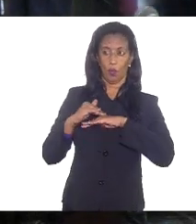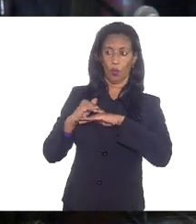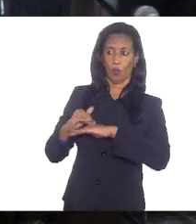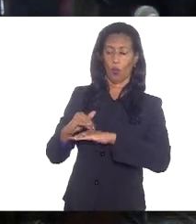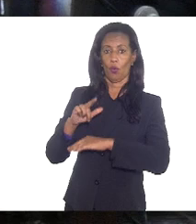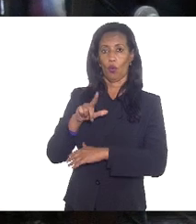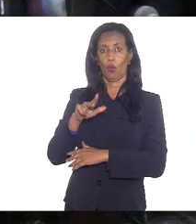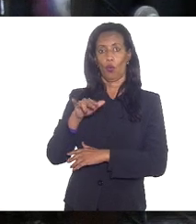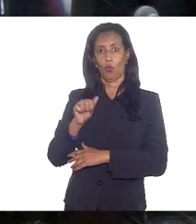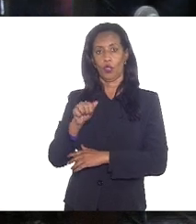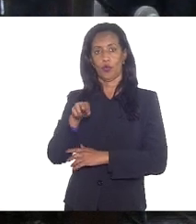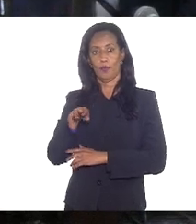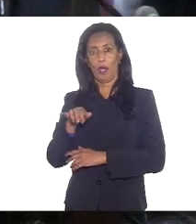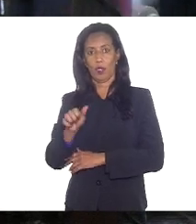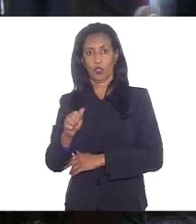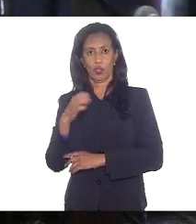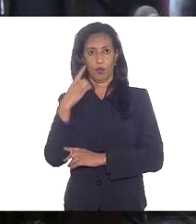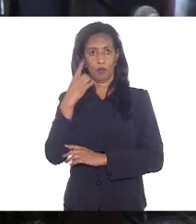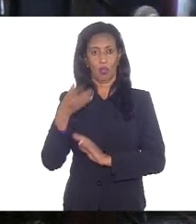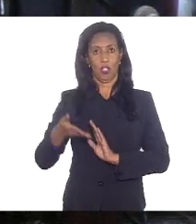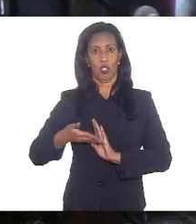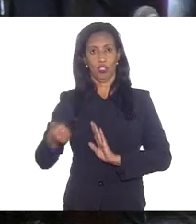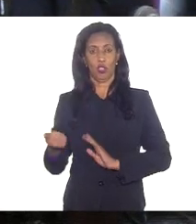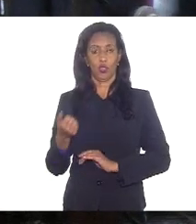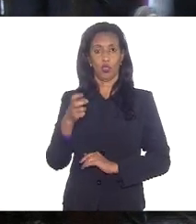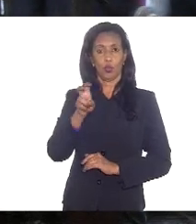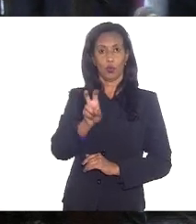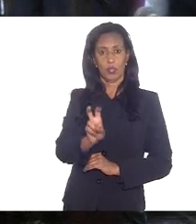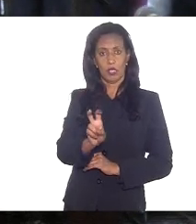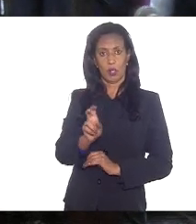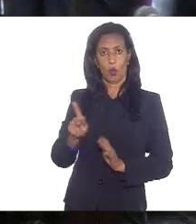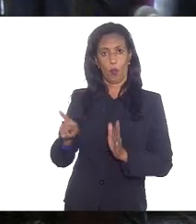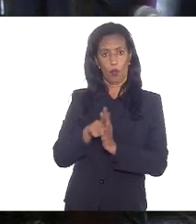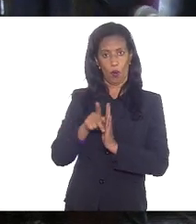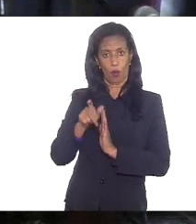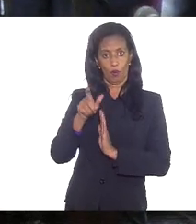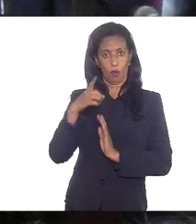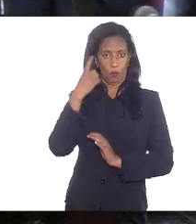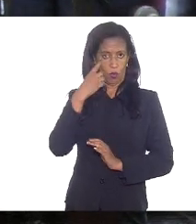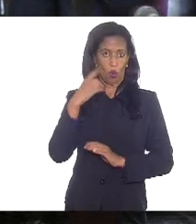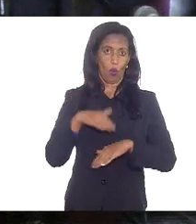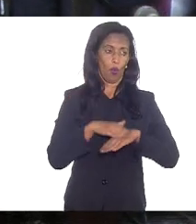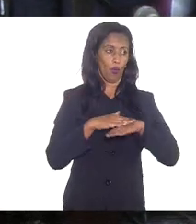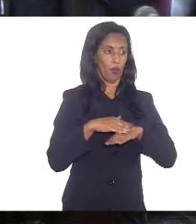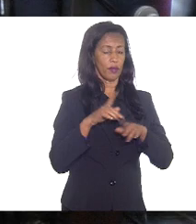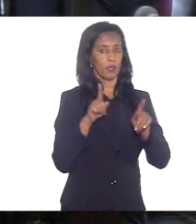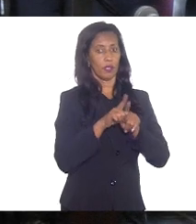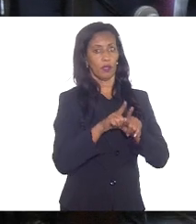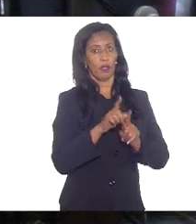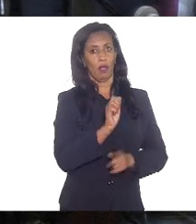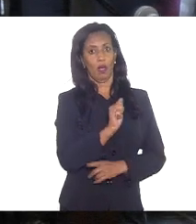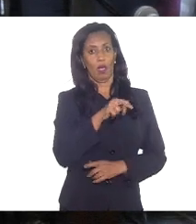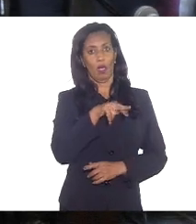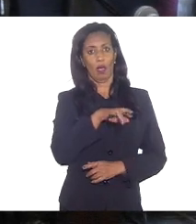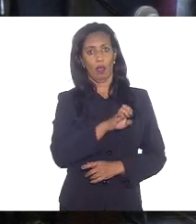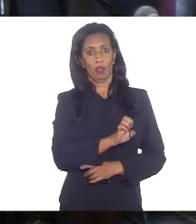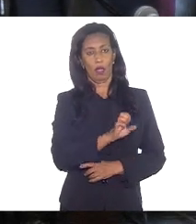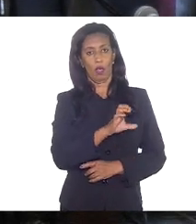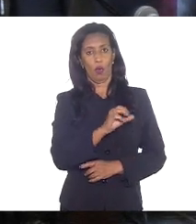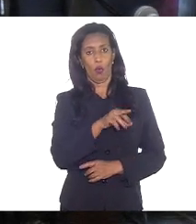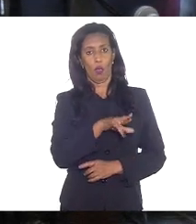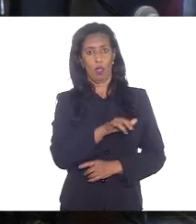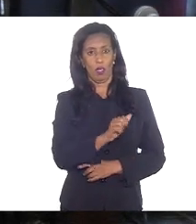Martins e retirou 5 de autoria do deputado. Conversei também com o deputado André Correia.